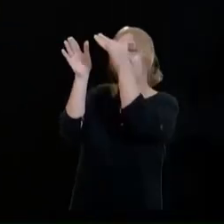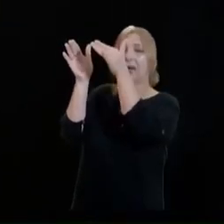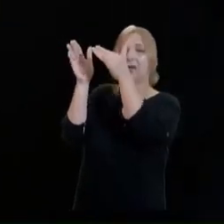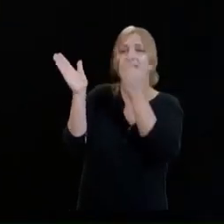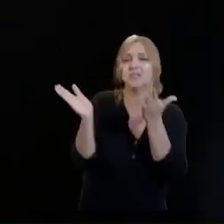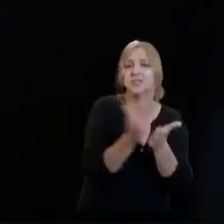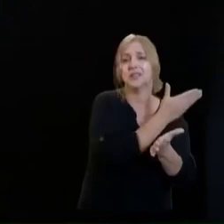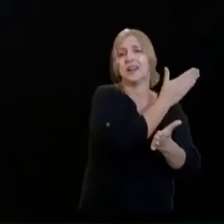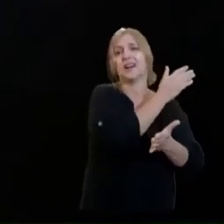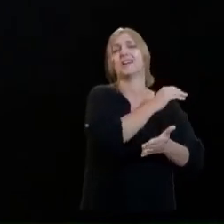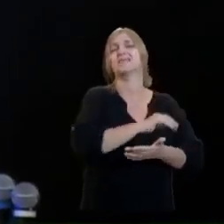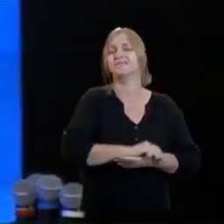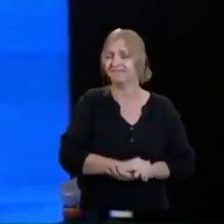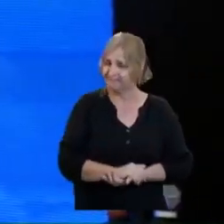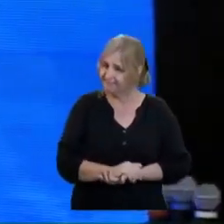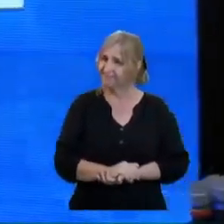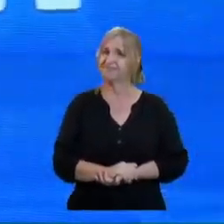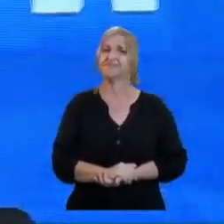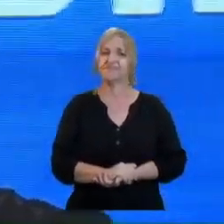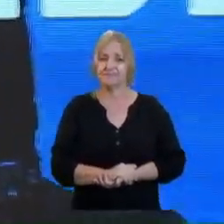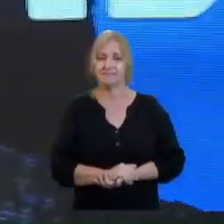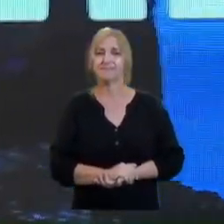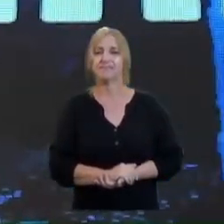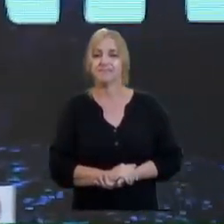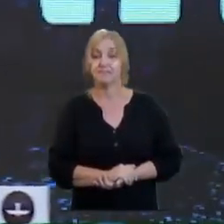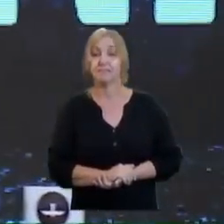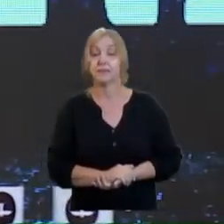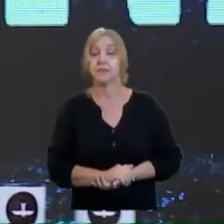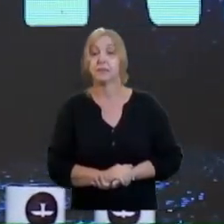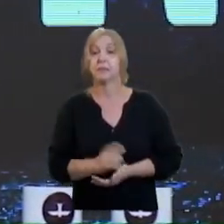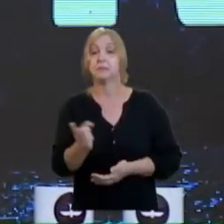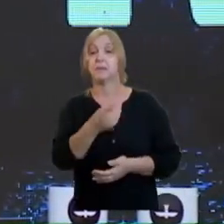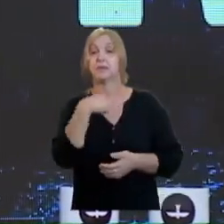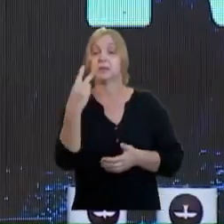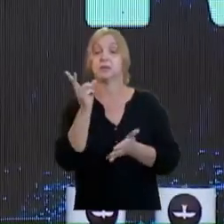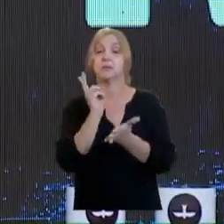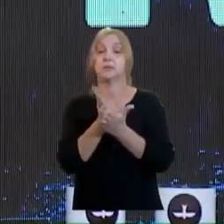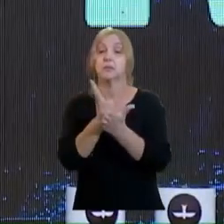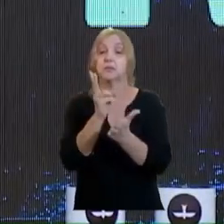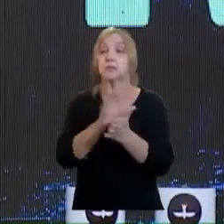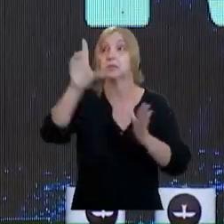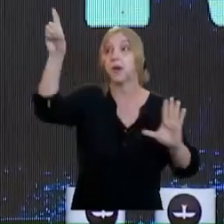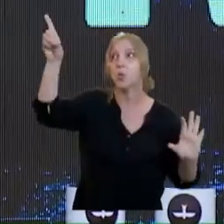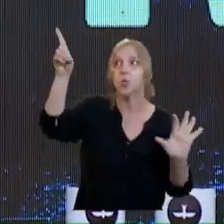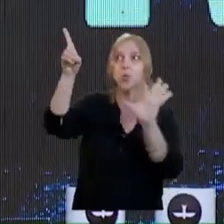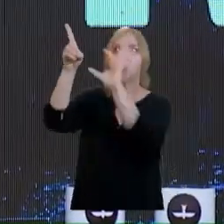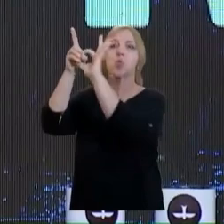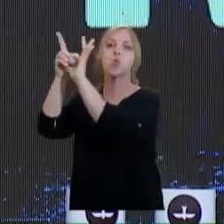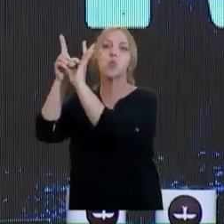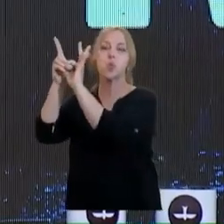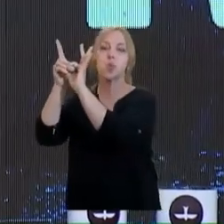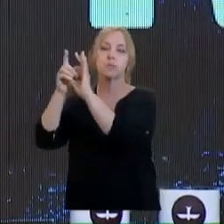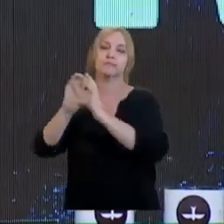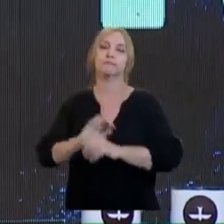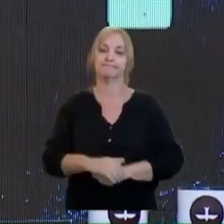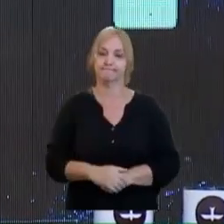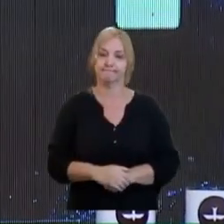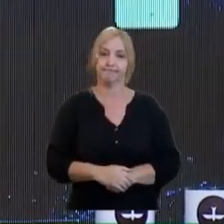permanecer no Senhor, de permanecer nele. É tão diferente